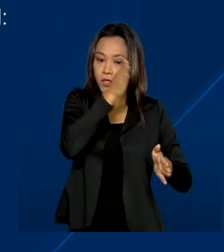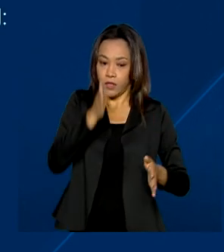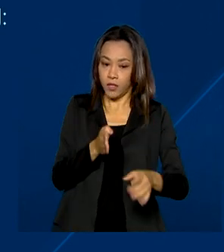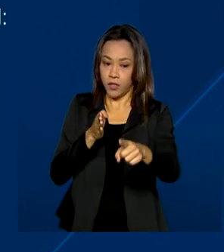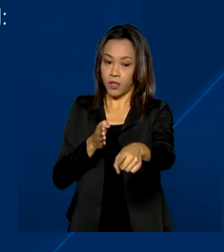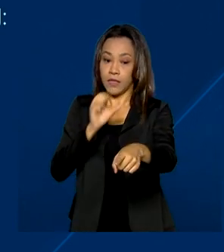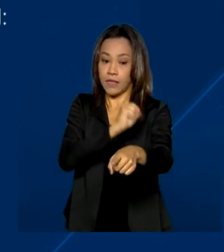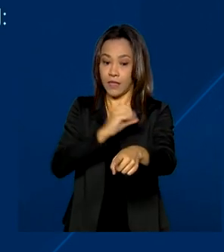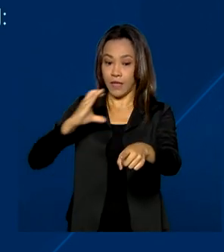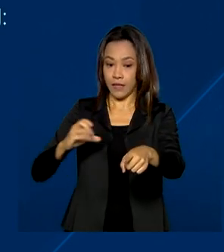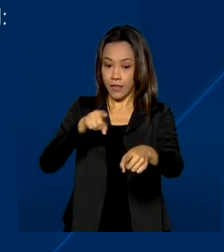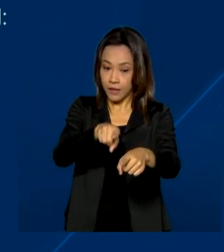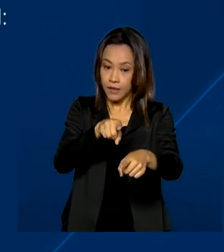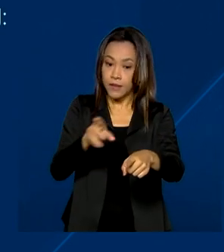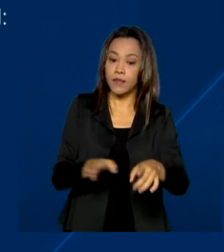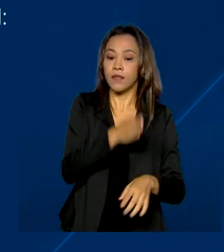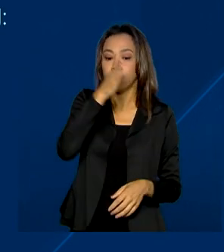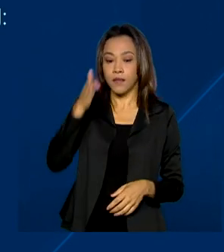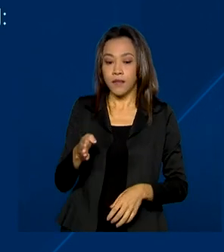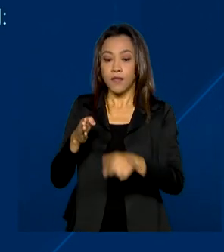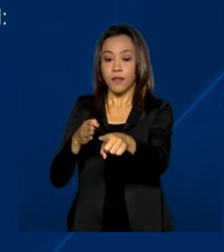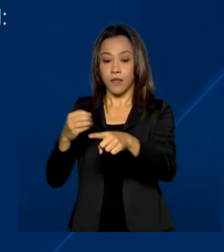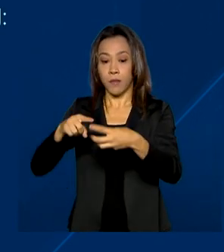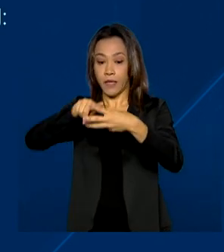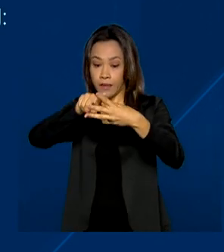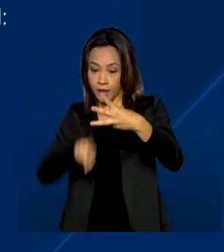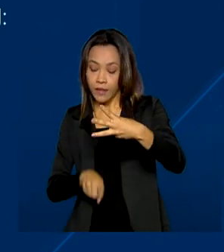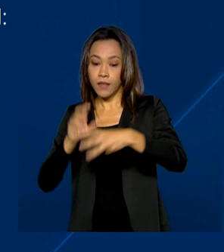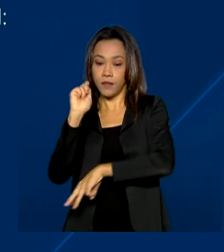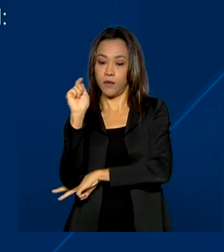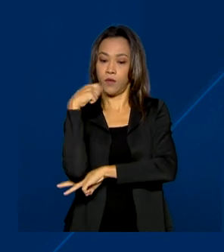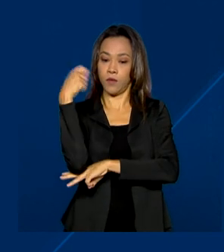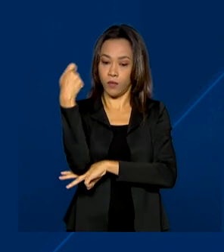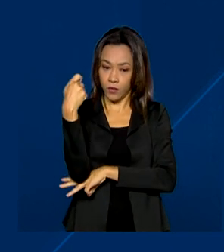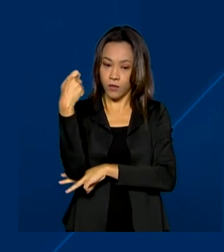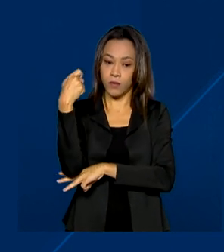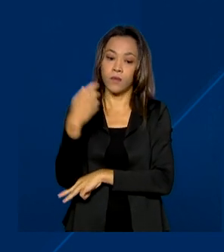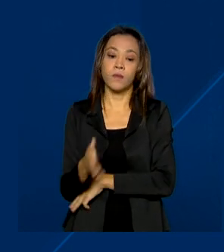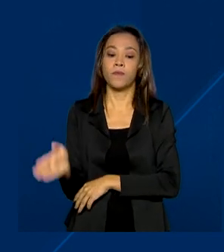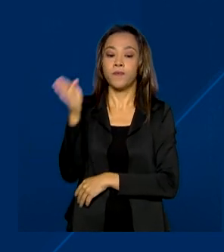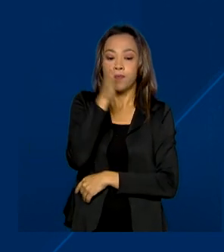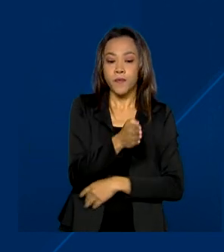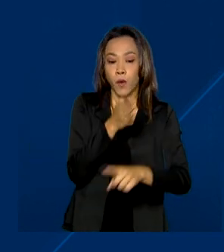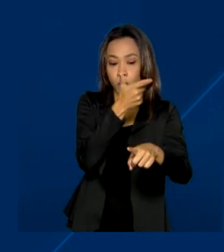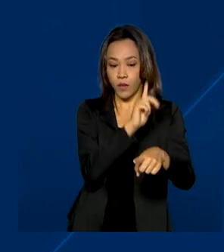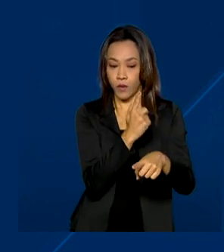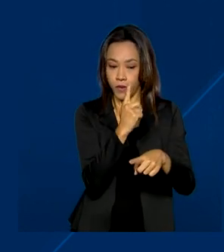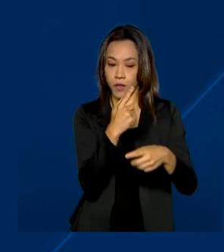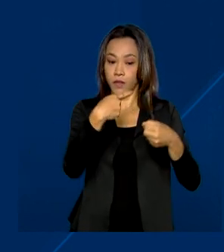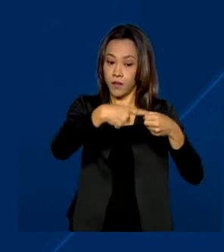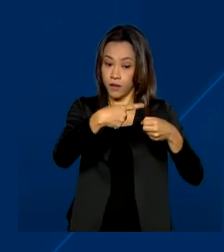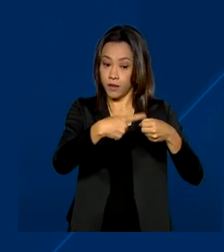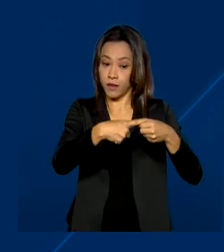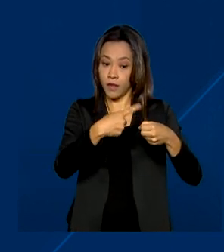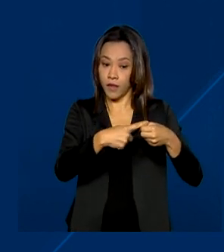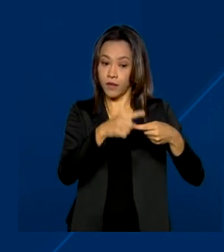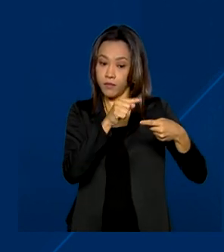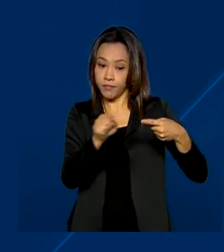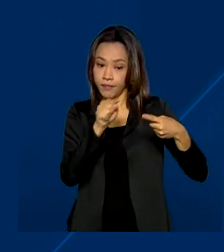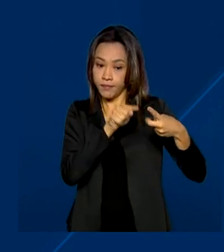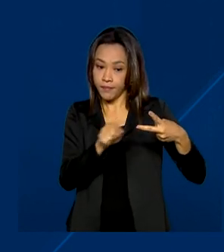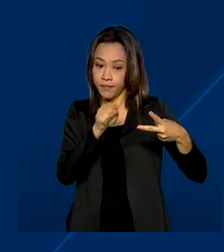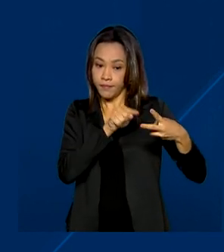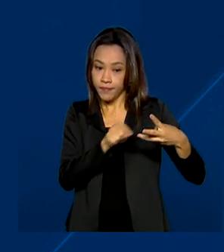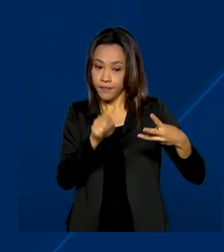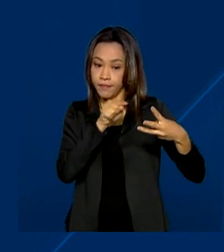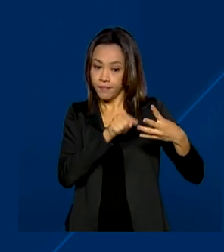Navegantes, em Santa Catarina. Pelotas Uruguaiana e Bagé, no Rio Grande do Sul. de Goiânia, Goiás, São Luís e Imperatriz, no